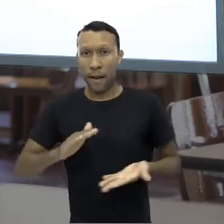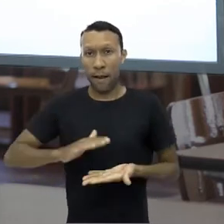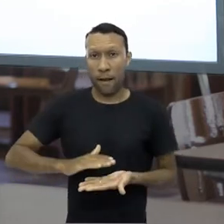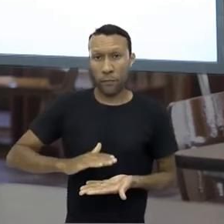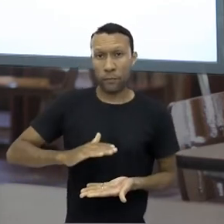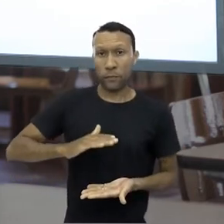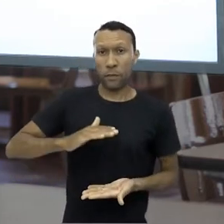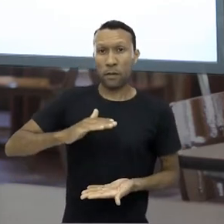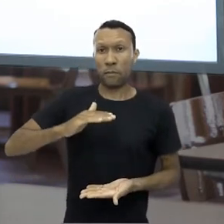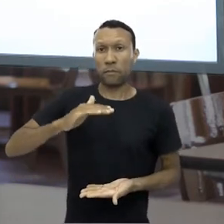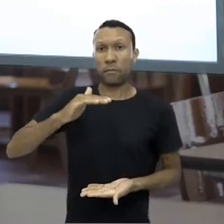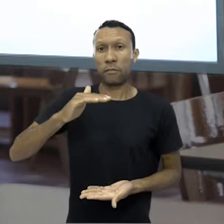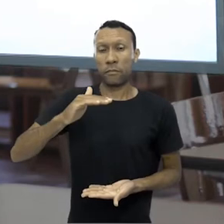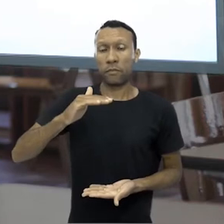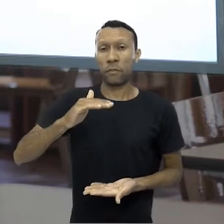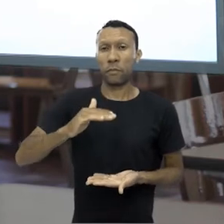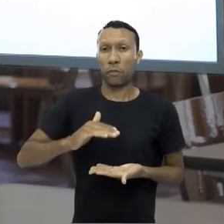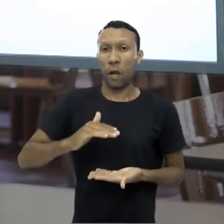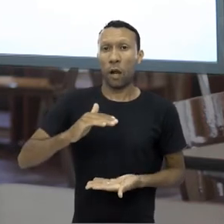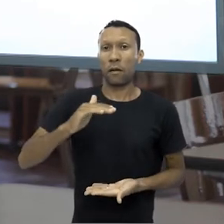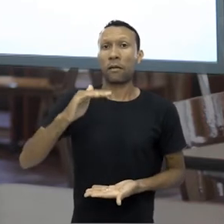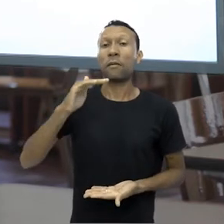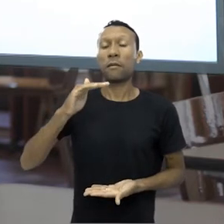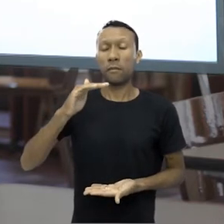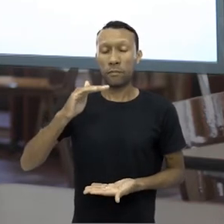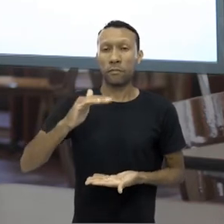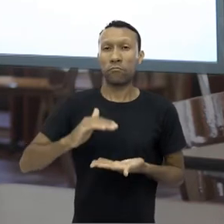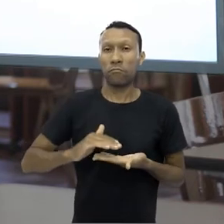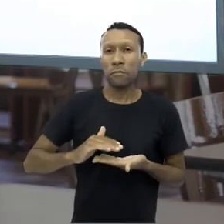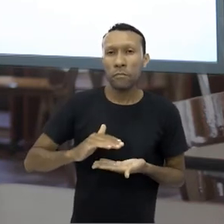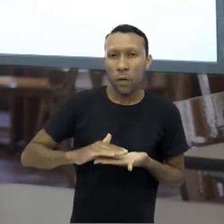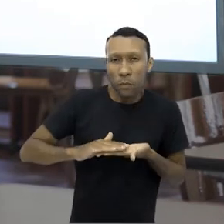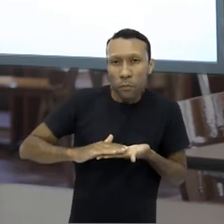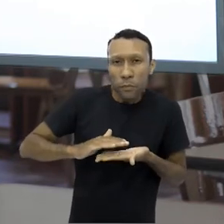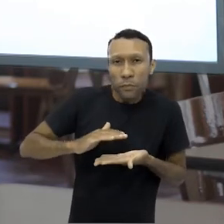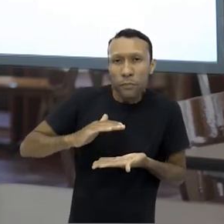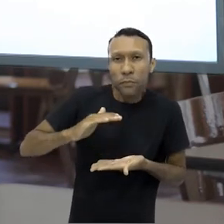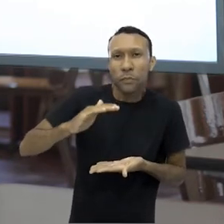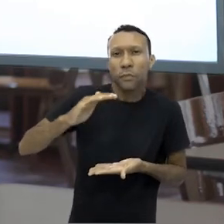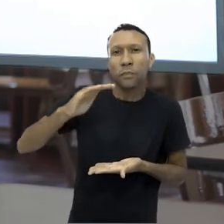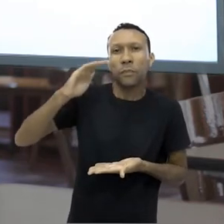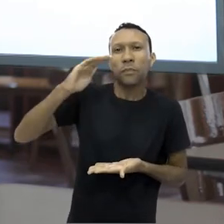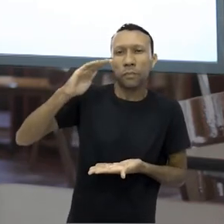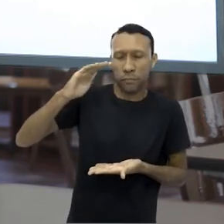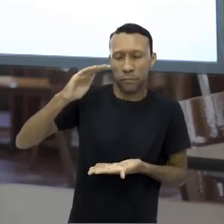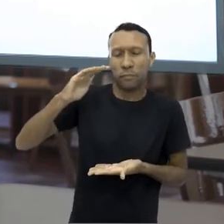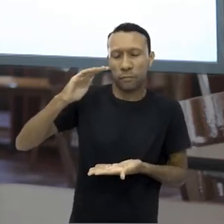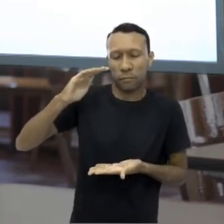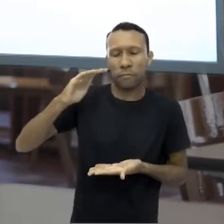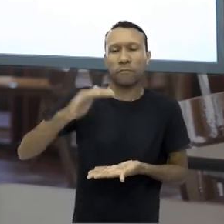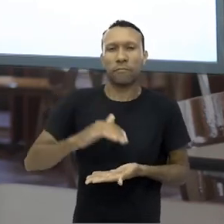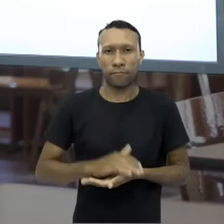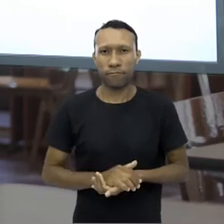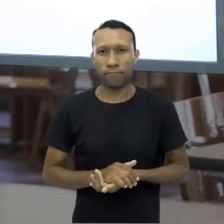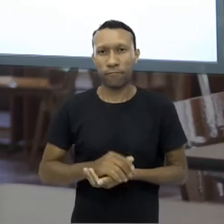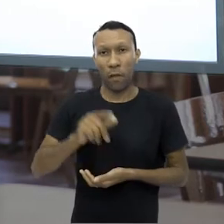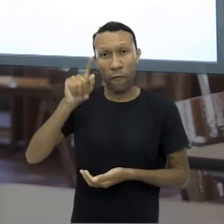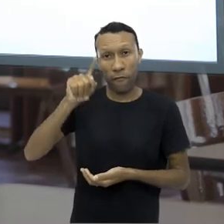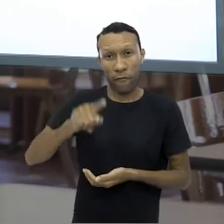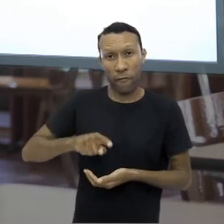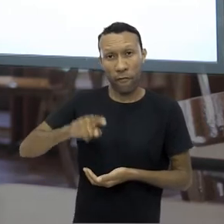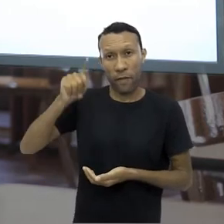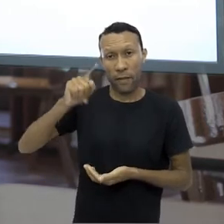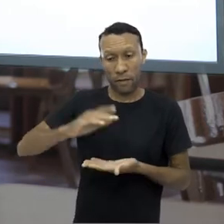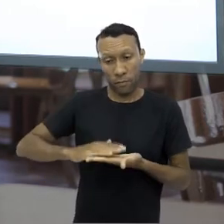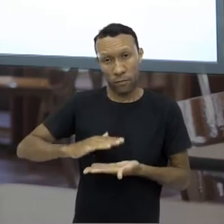em altura, eu tô falando em relação à medida de cima para baixo, tá bom? É a medida vertical, tá